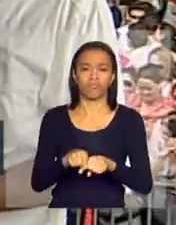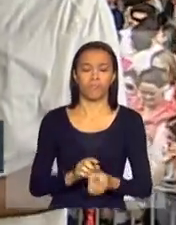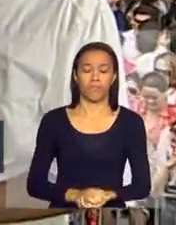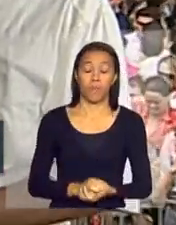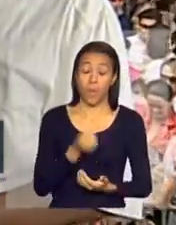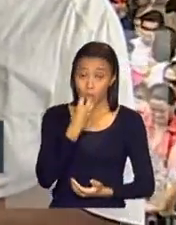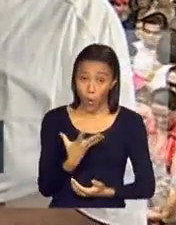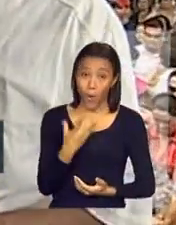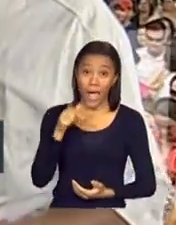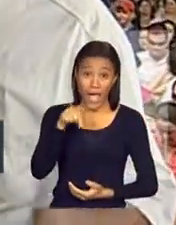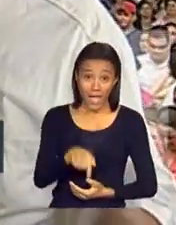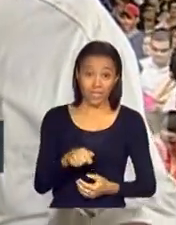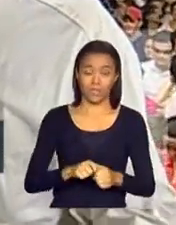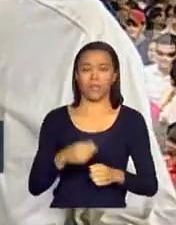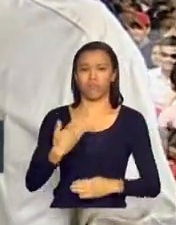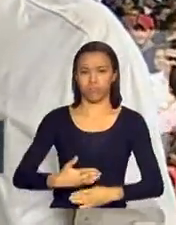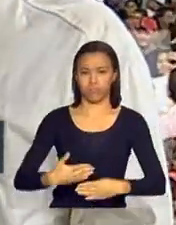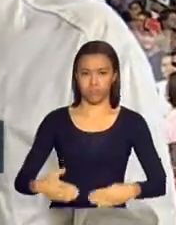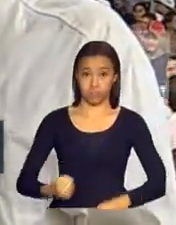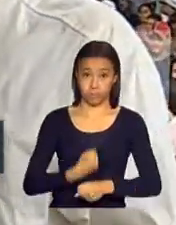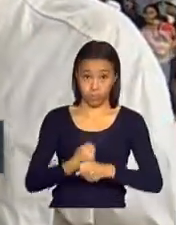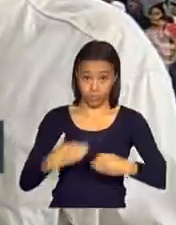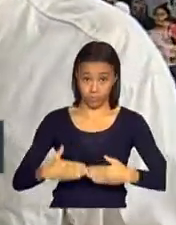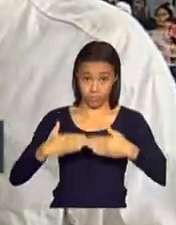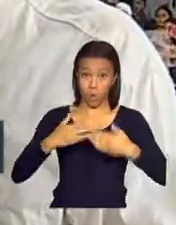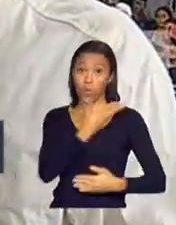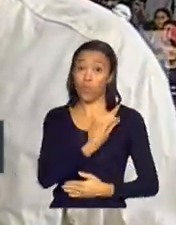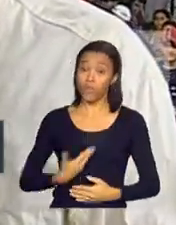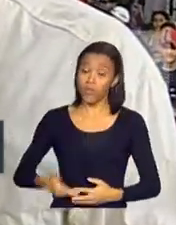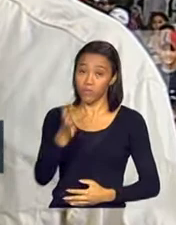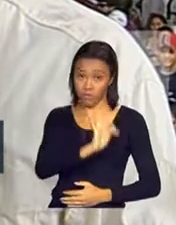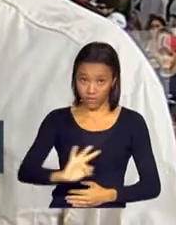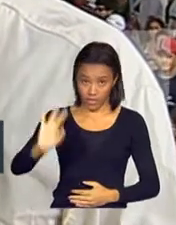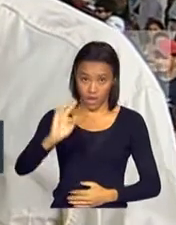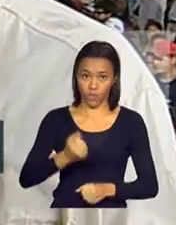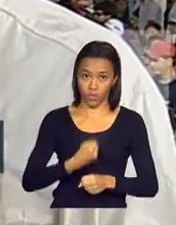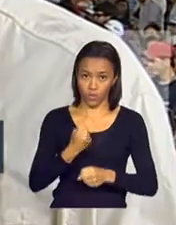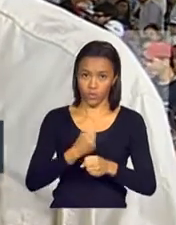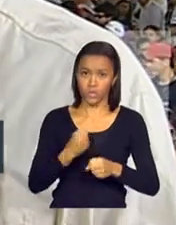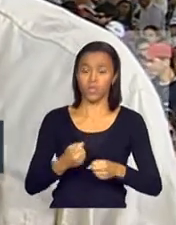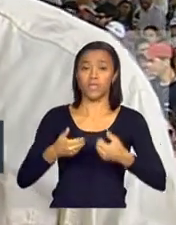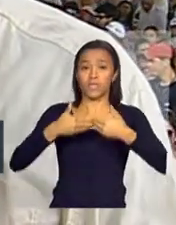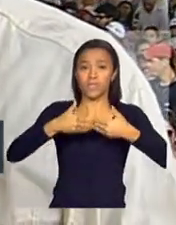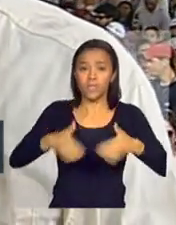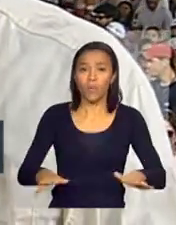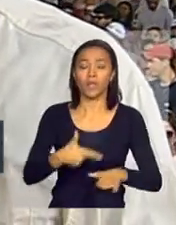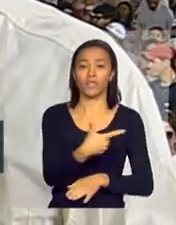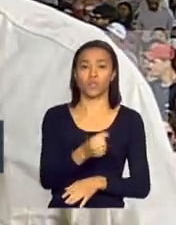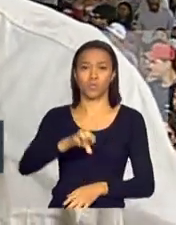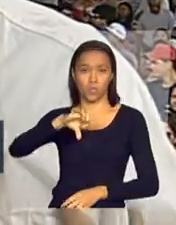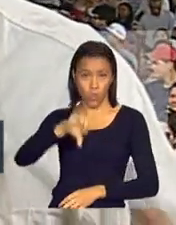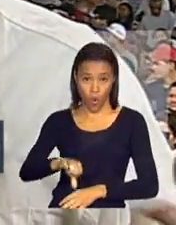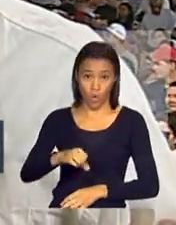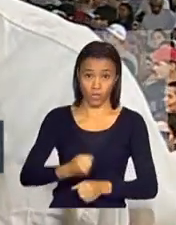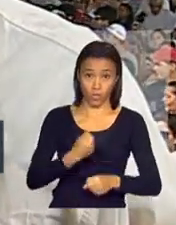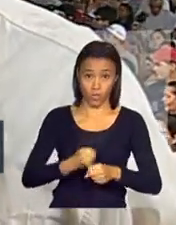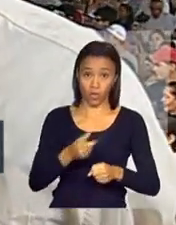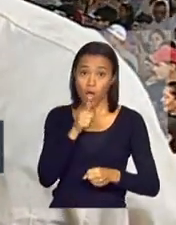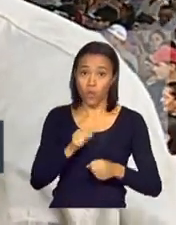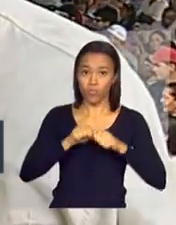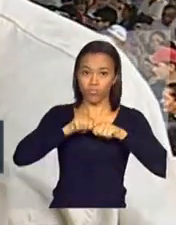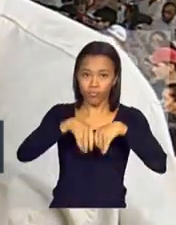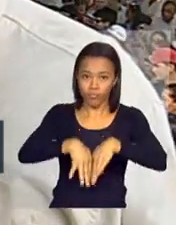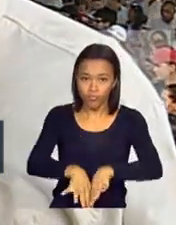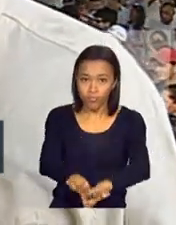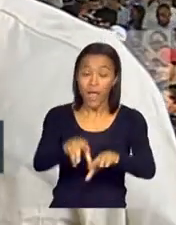importante dizer que a barragem que foi construída pelo governo federal, pelo DENOX, inaugurada em 2009, e é importante que as barragens, ao